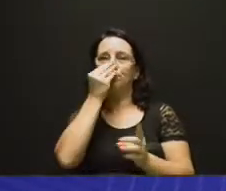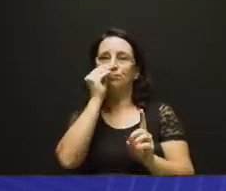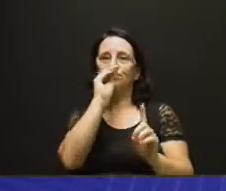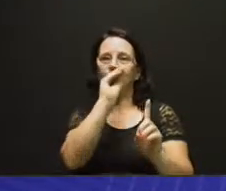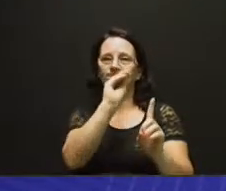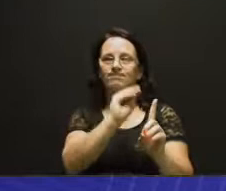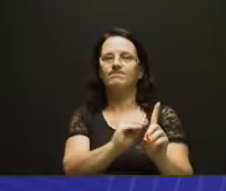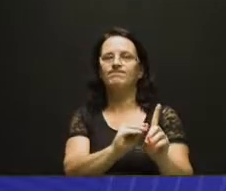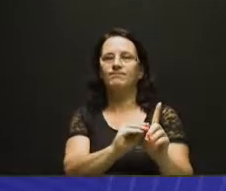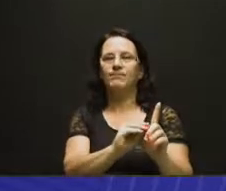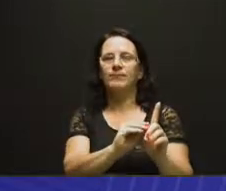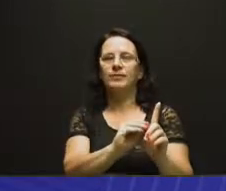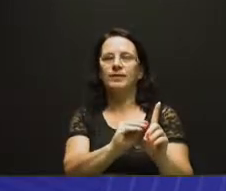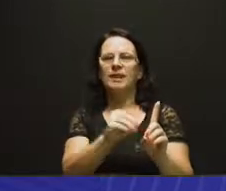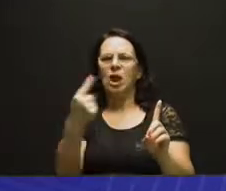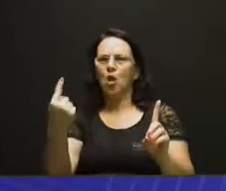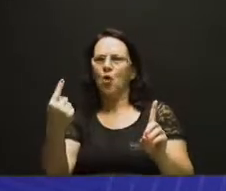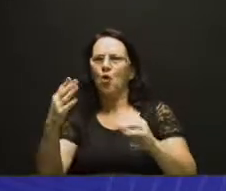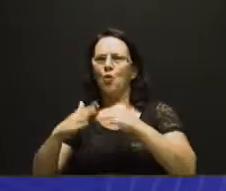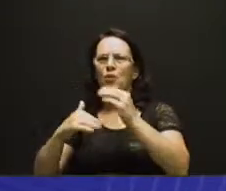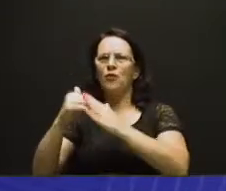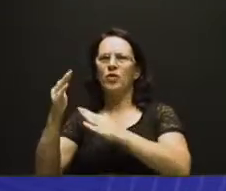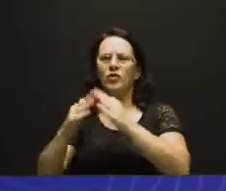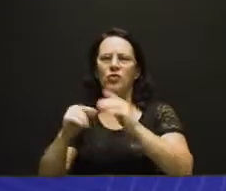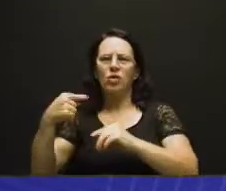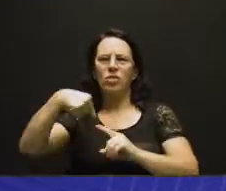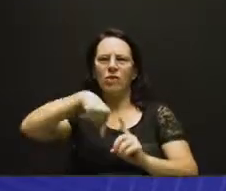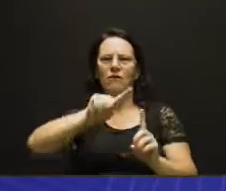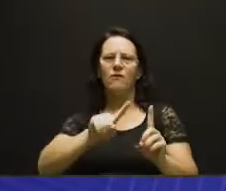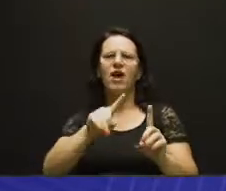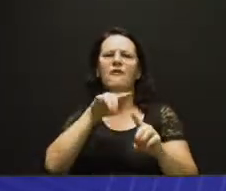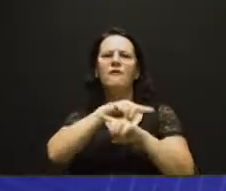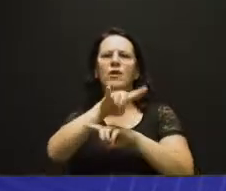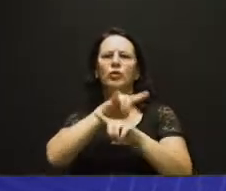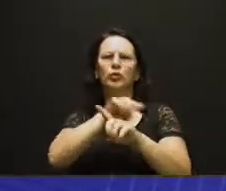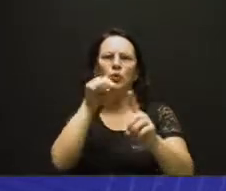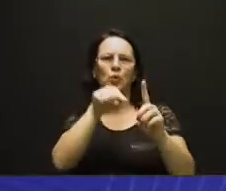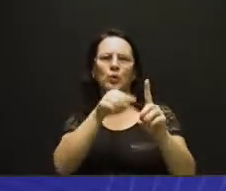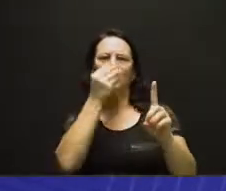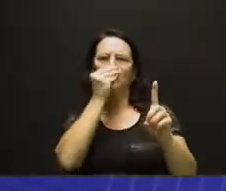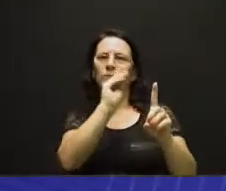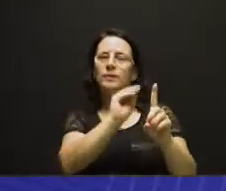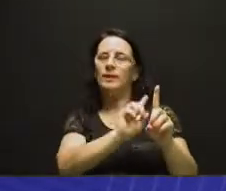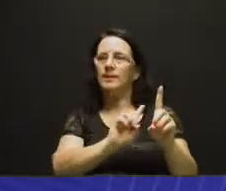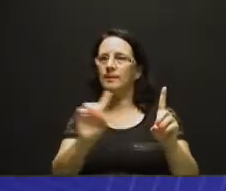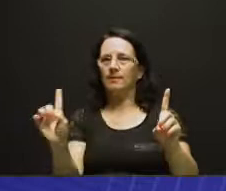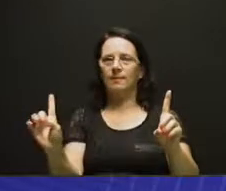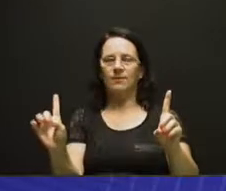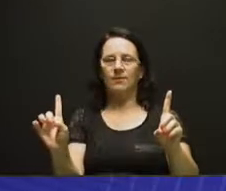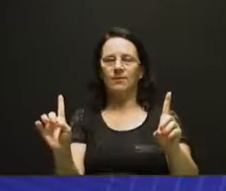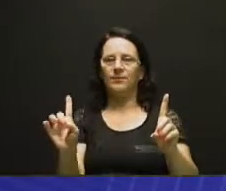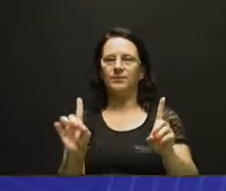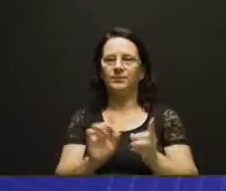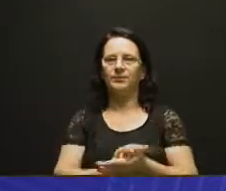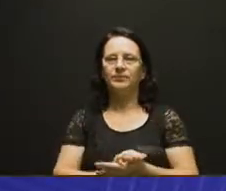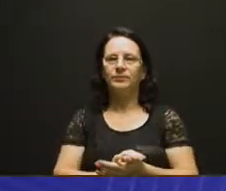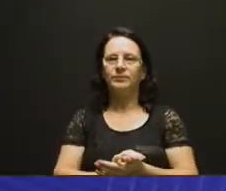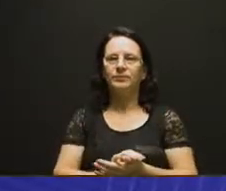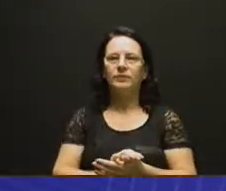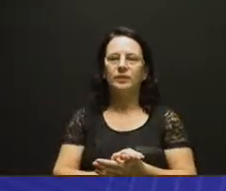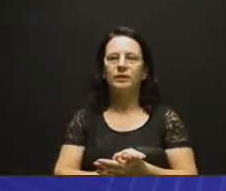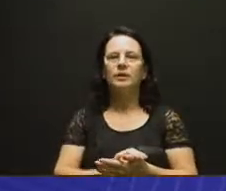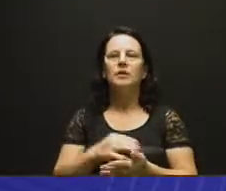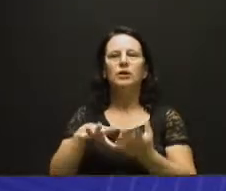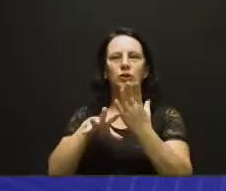então mediador não vai ninguém olha por ele não é assim por isso que eu acho que essa formação